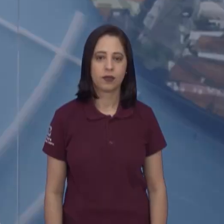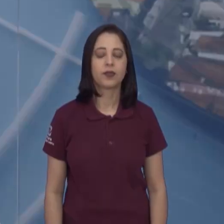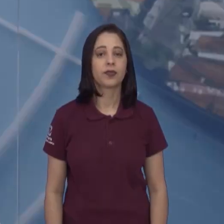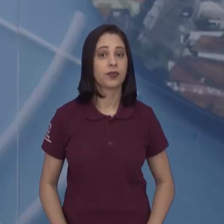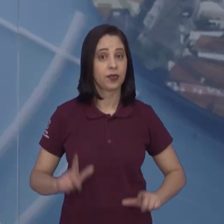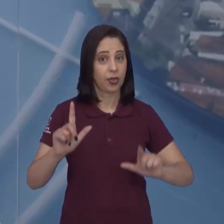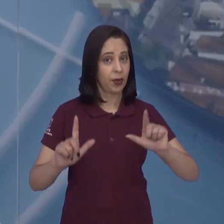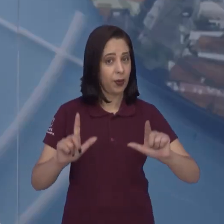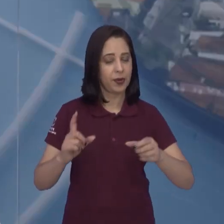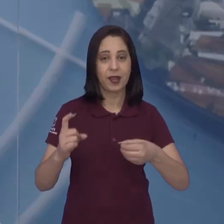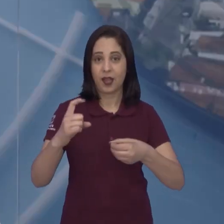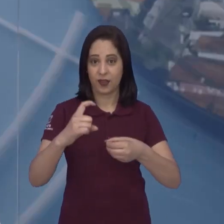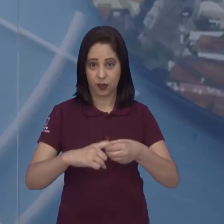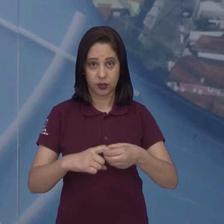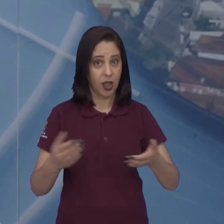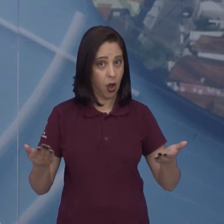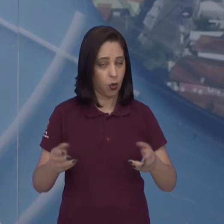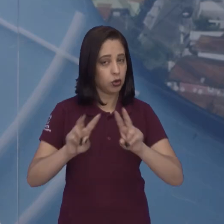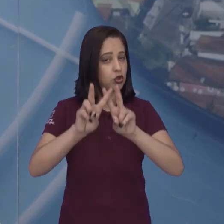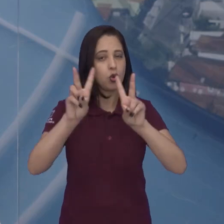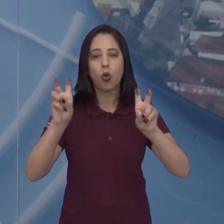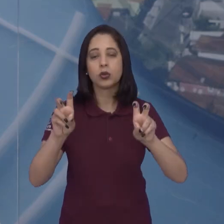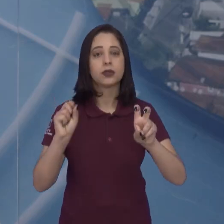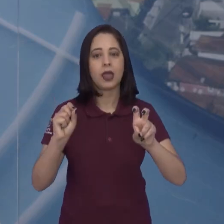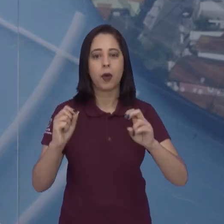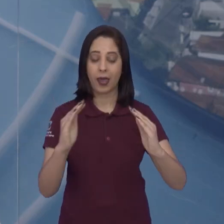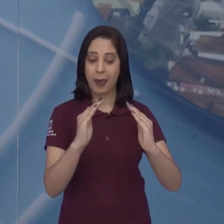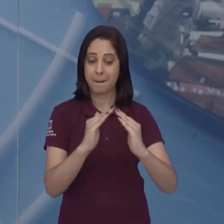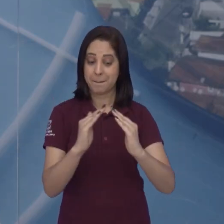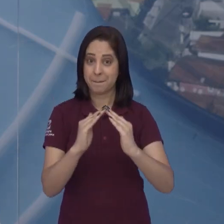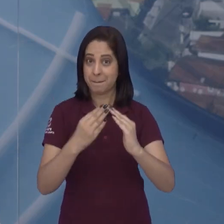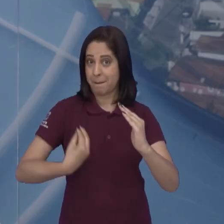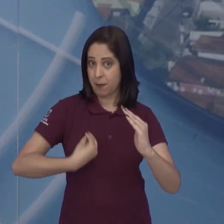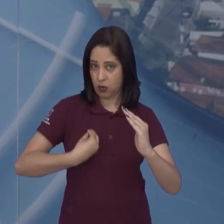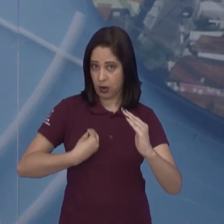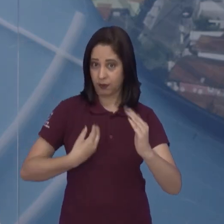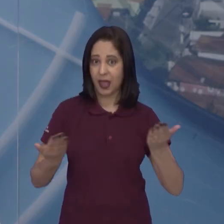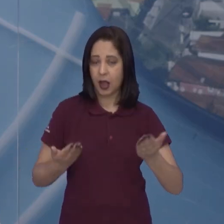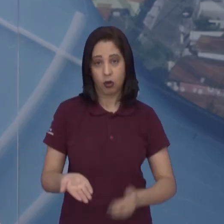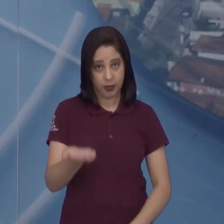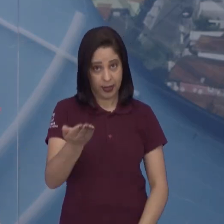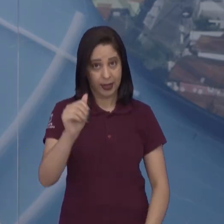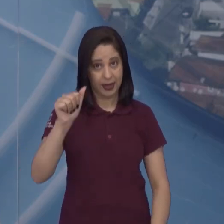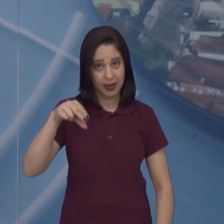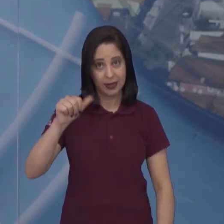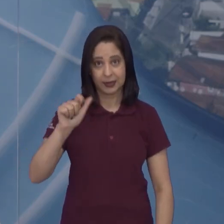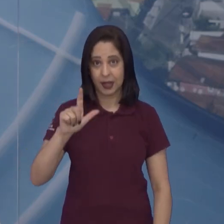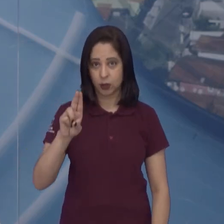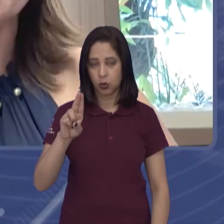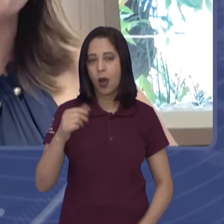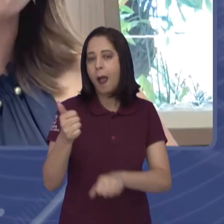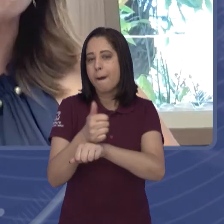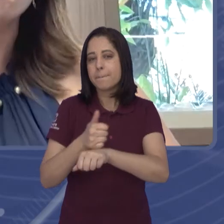De volta com o Diálogos, hoje estamos falando sobre habitação. Eu quero voltar agora com a Ana Lu, que é corretora de